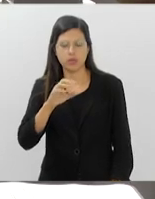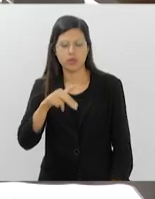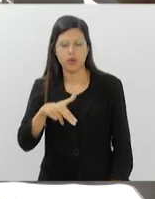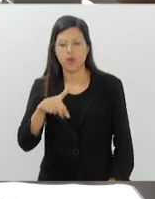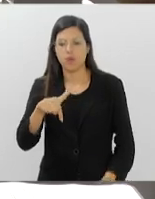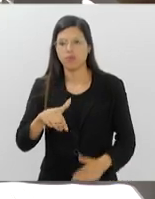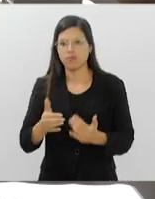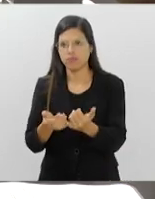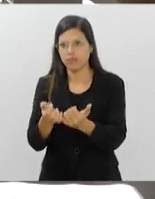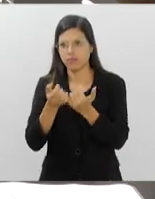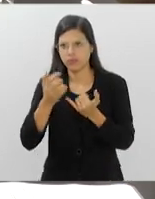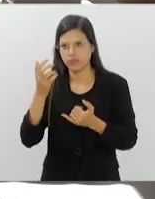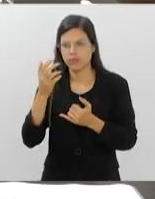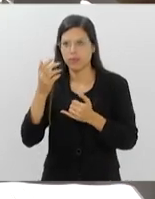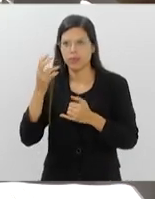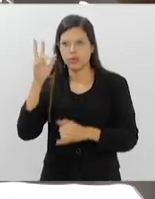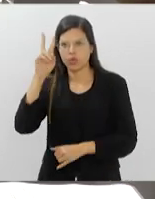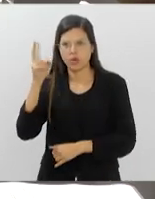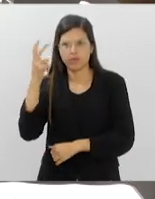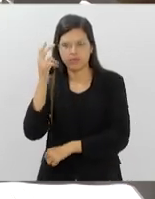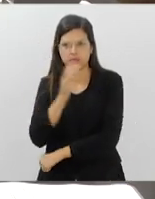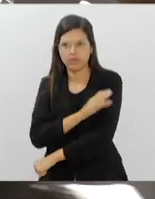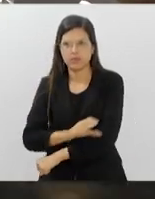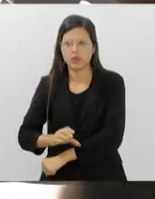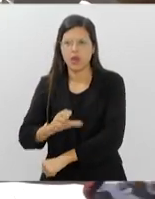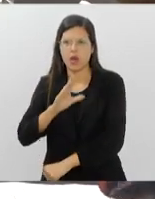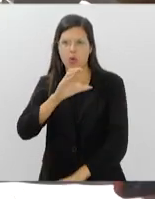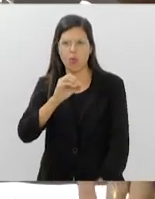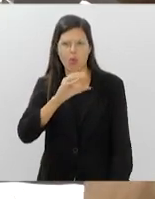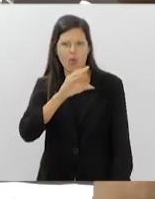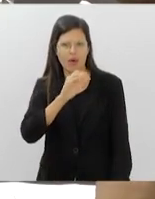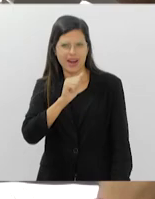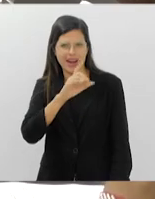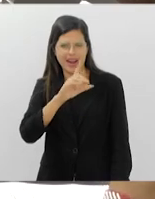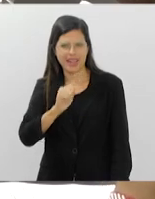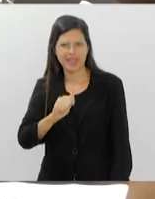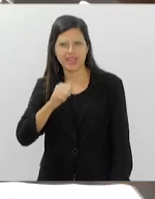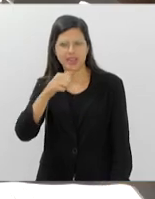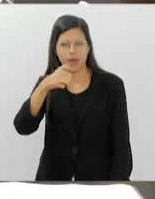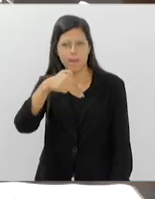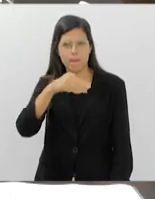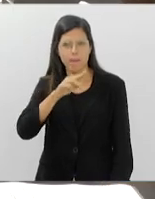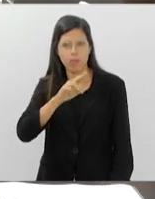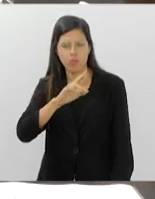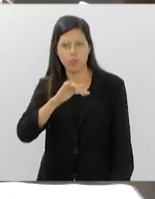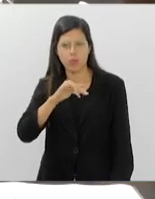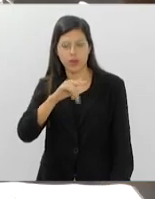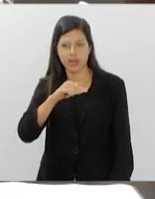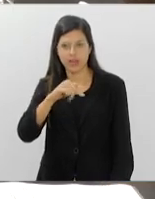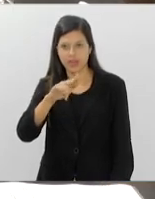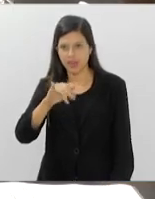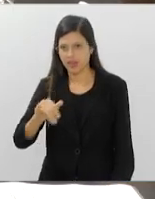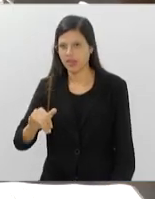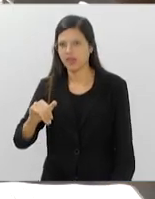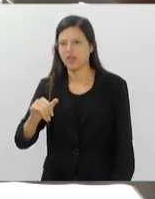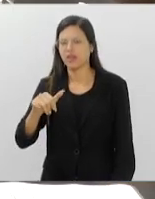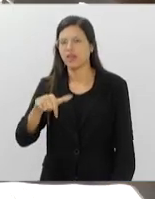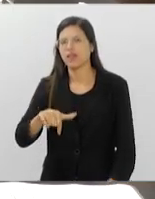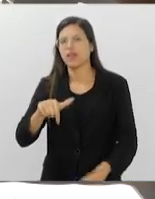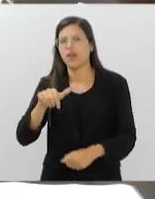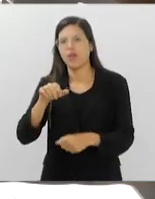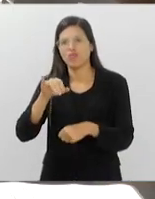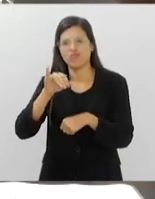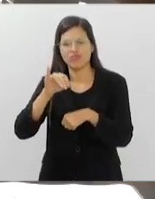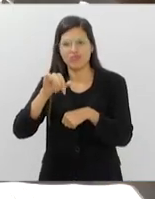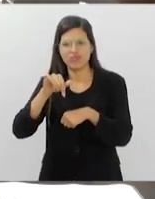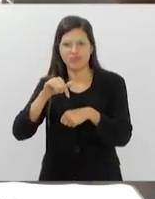material do Estado do Rio de Janeiro a cocada de Muriqui e declara o distrito de Muriqui em Mangaratiba como a capital estadual da cocada.